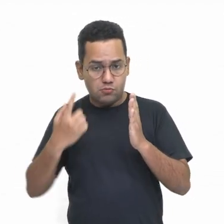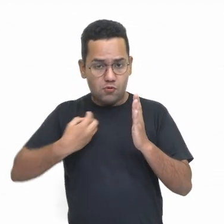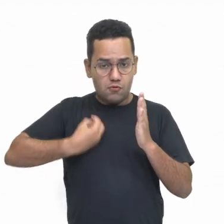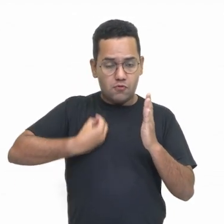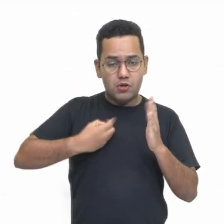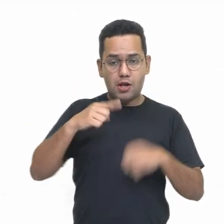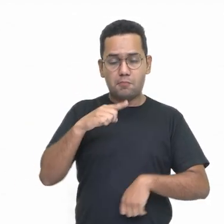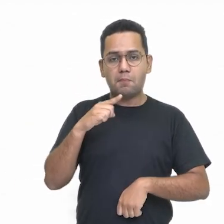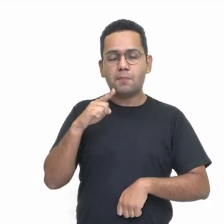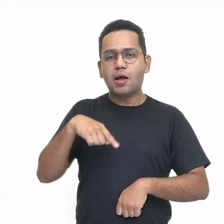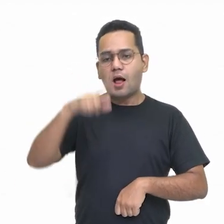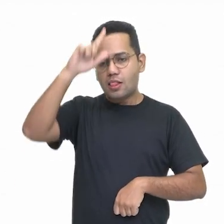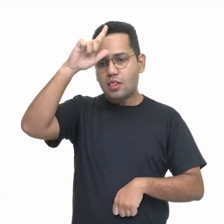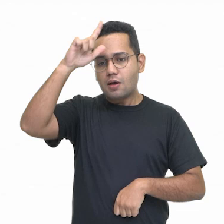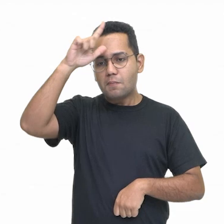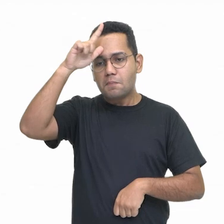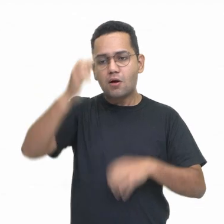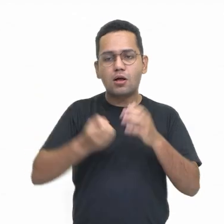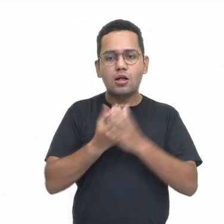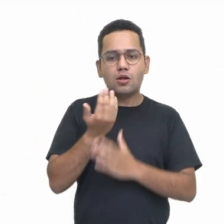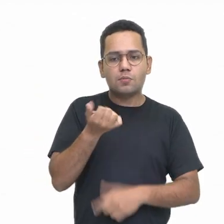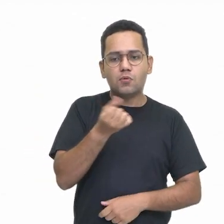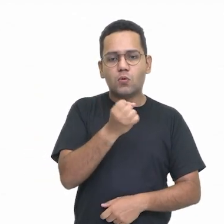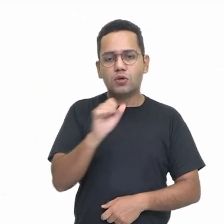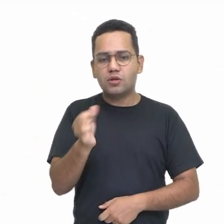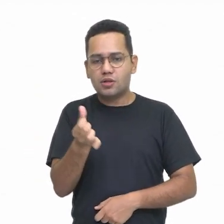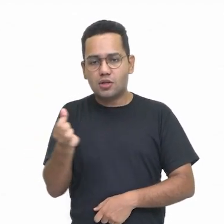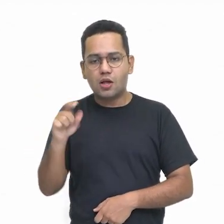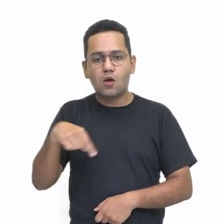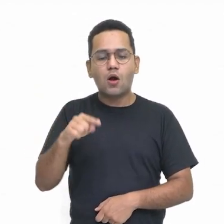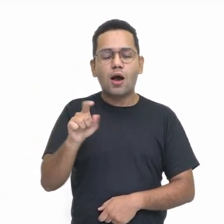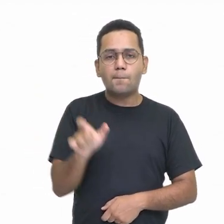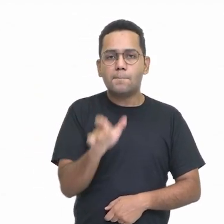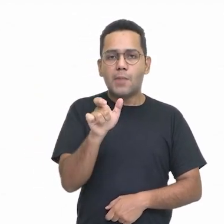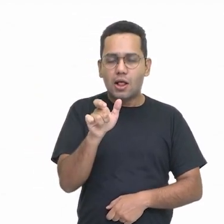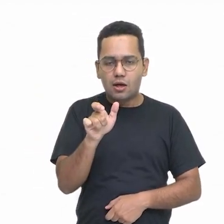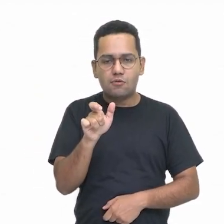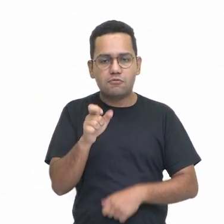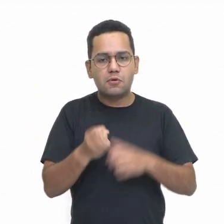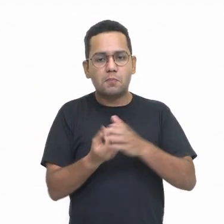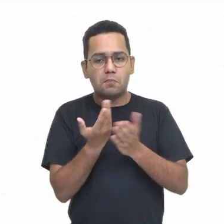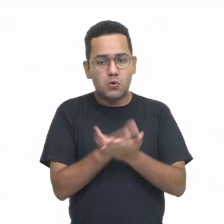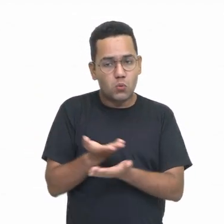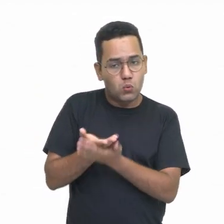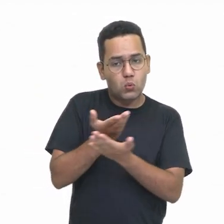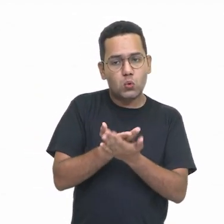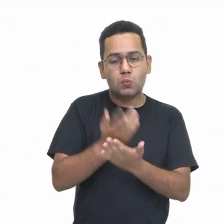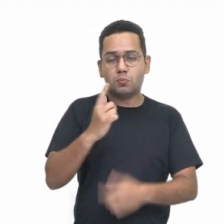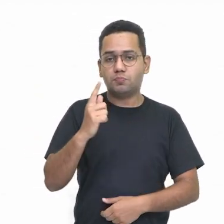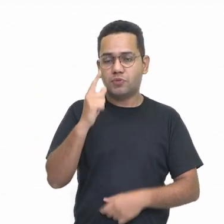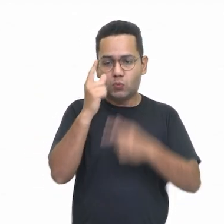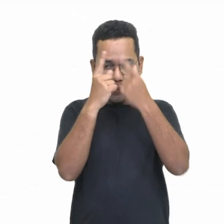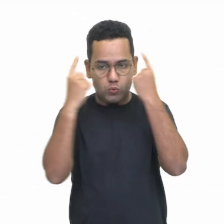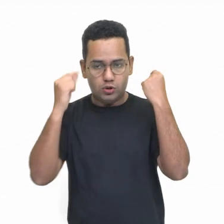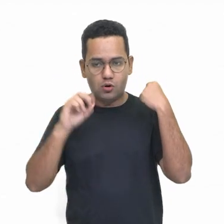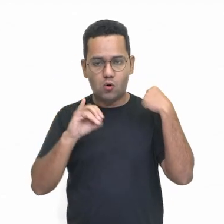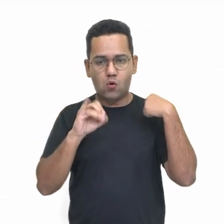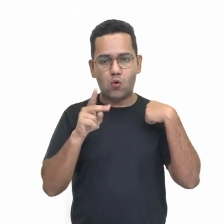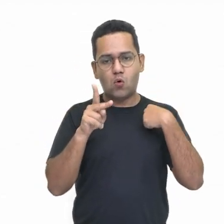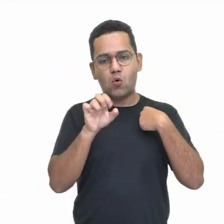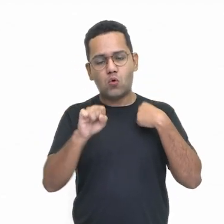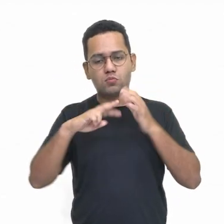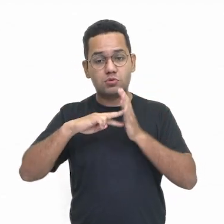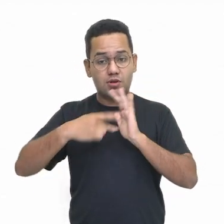oicos que significa casa ou habitar e Logos que significa estudo